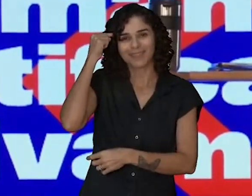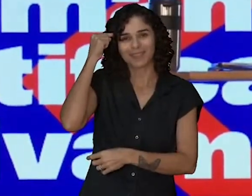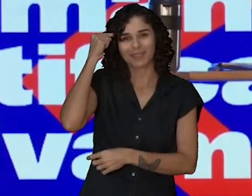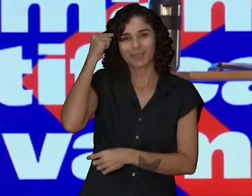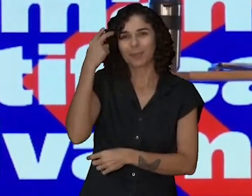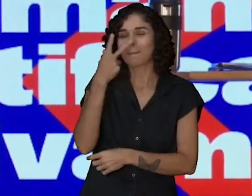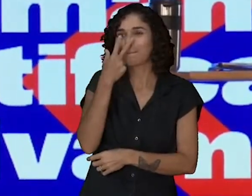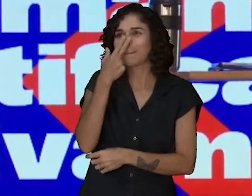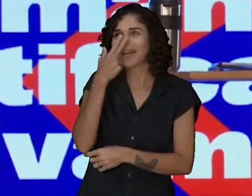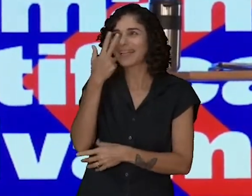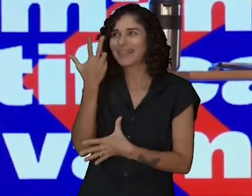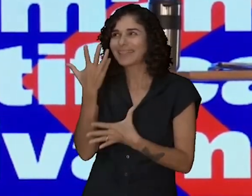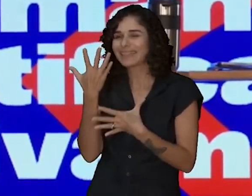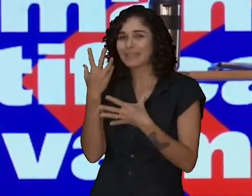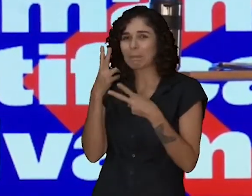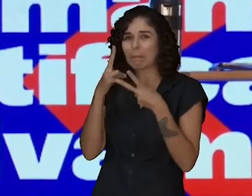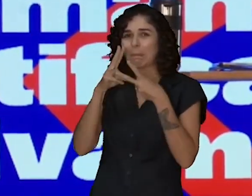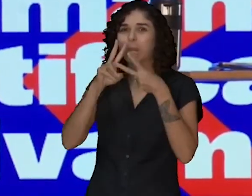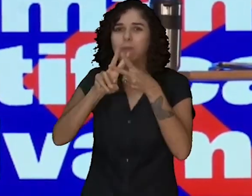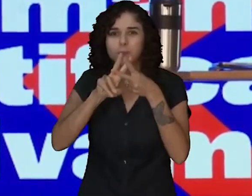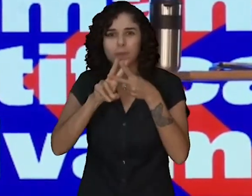embotada, está travada.